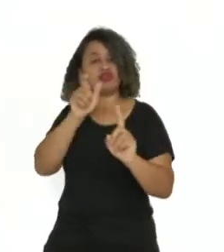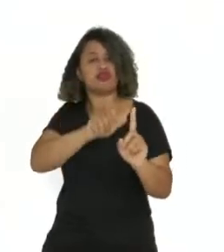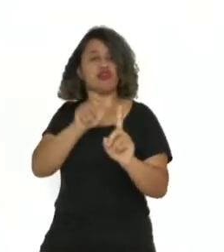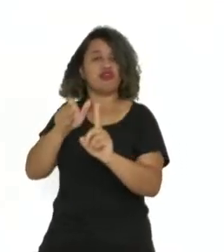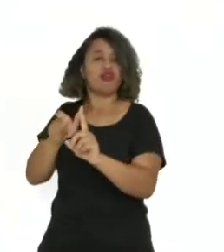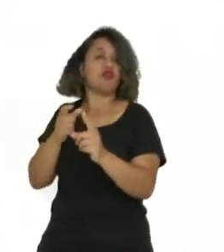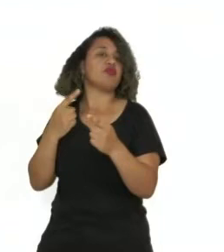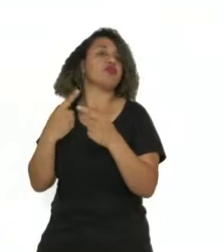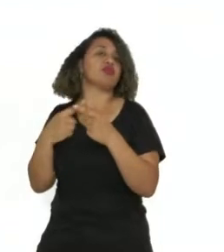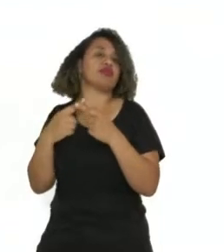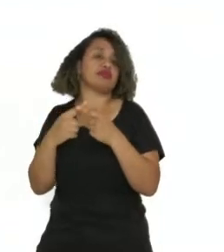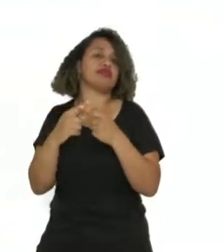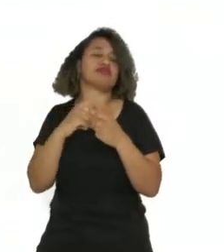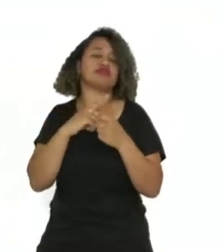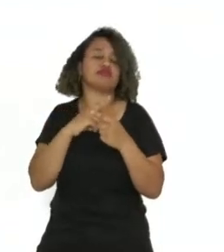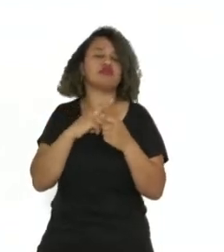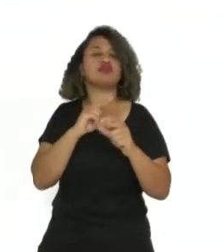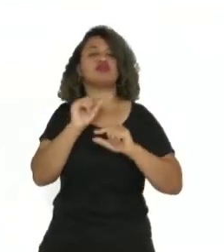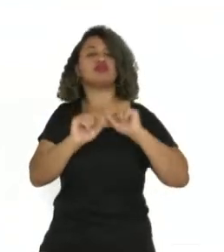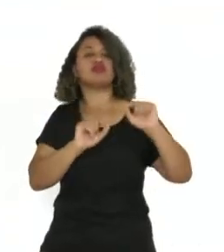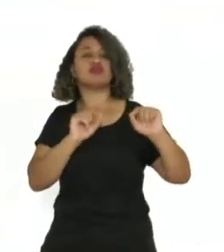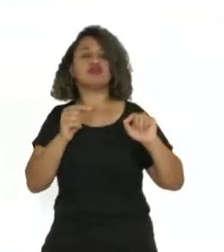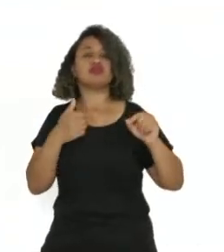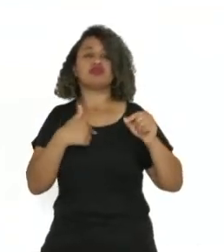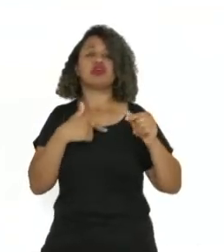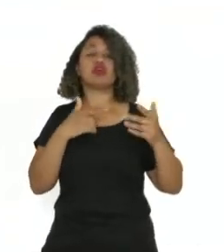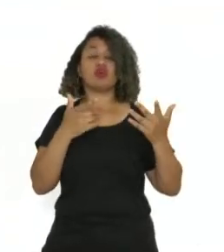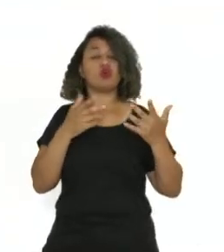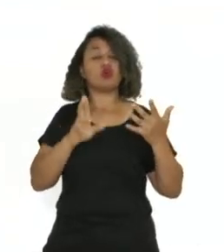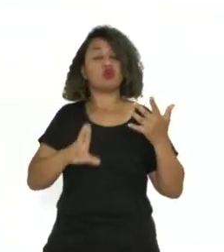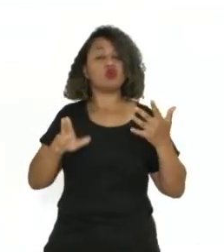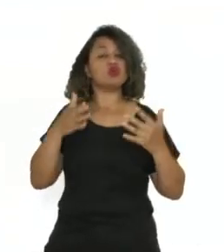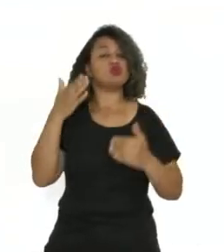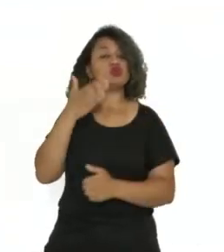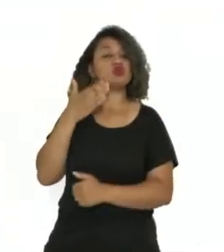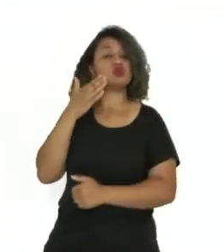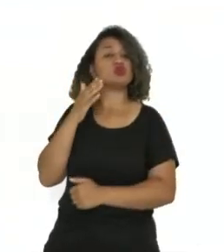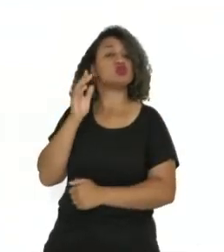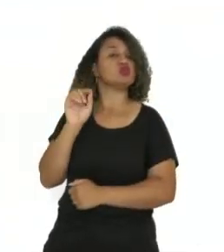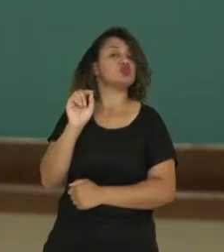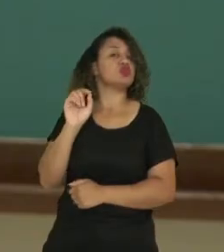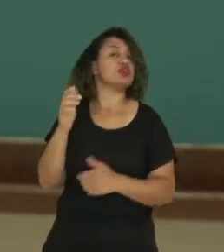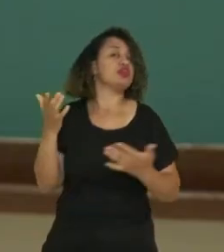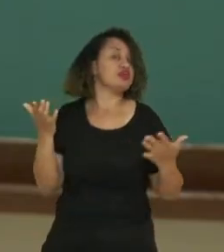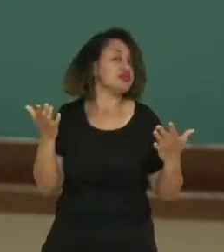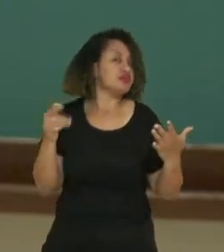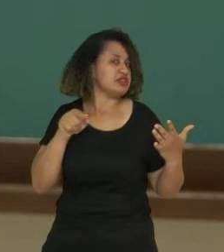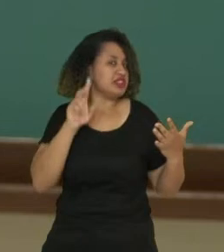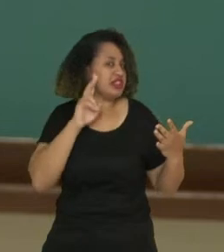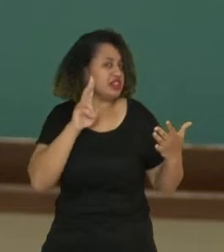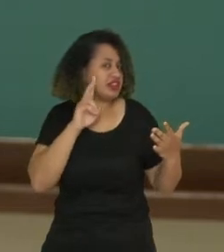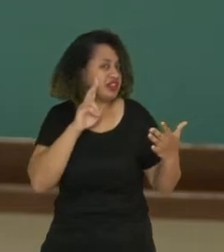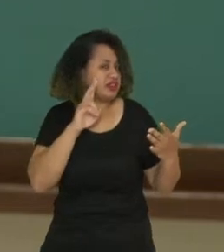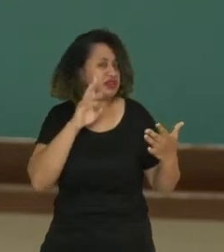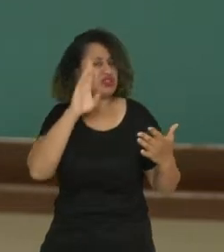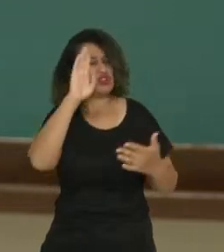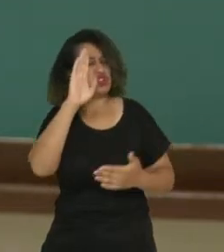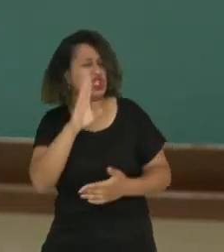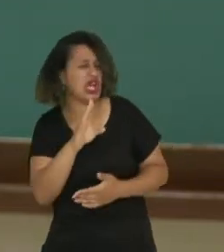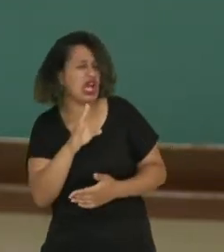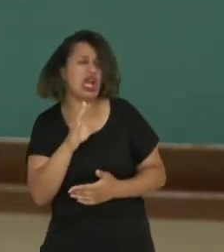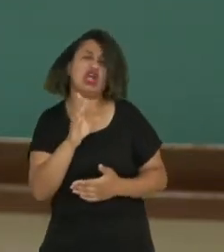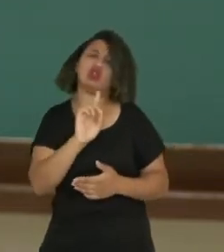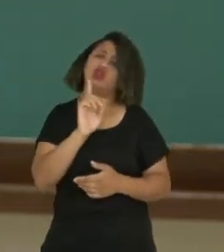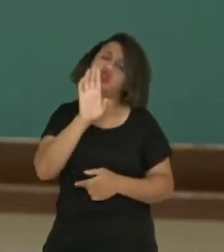personagens porque, entre outros recursos, empregou-se qual discurso? Você lembra? Discurso direto,